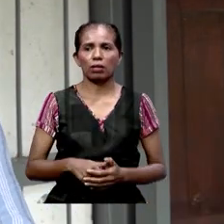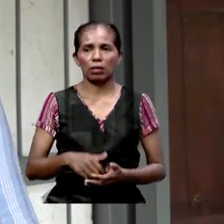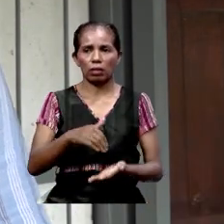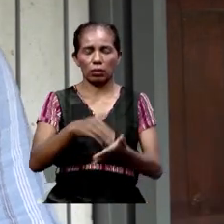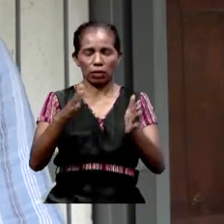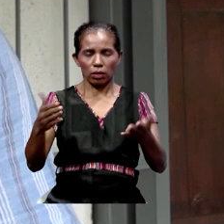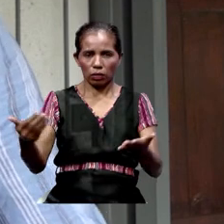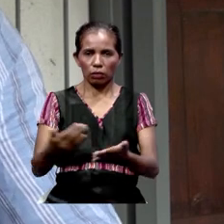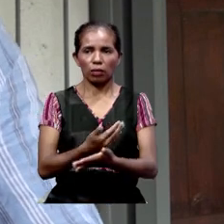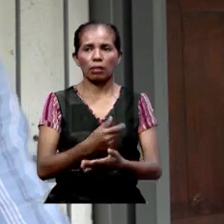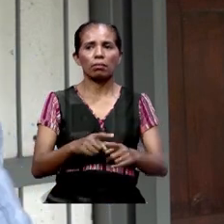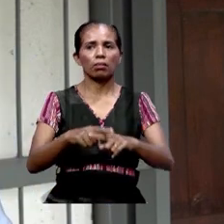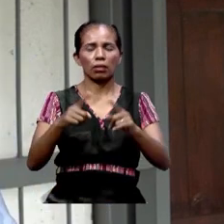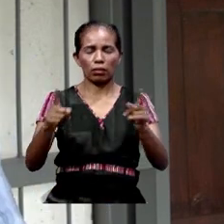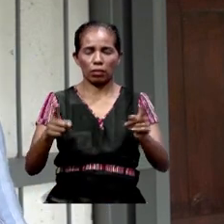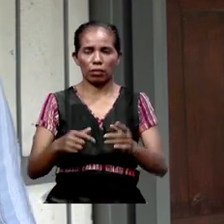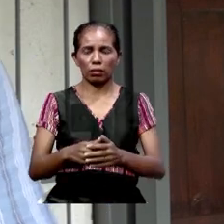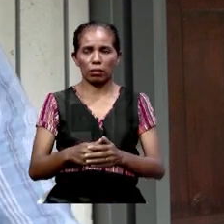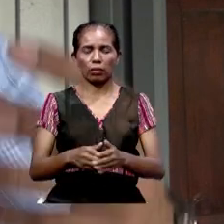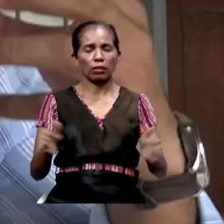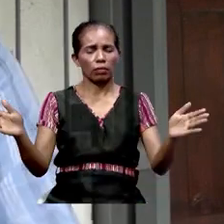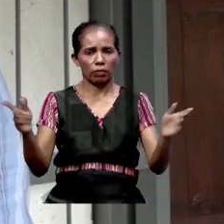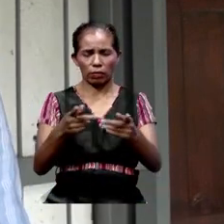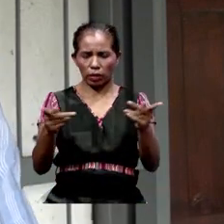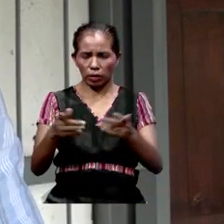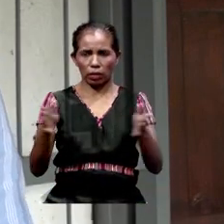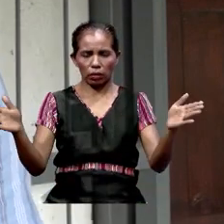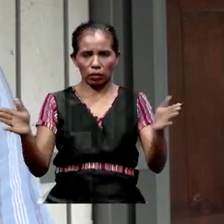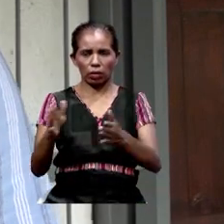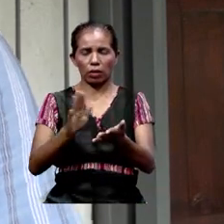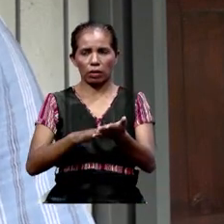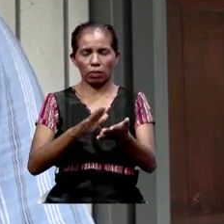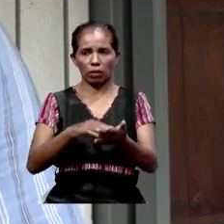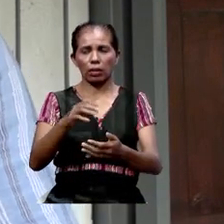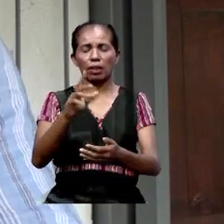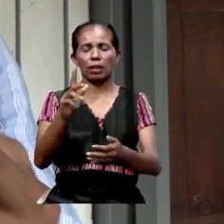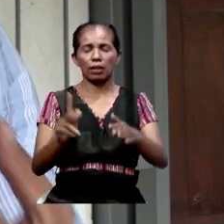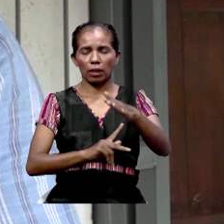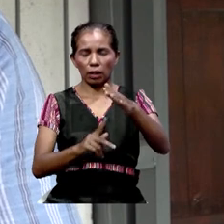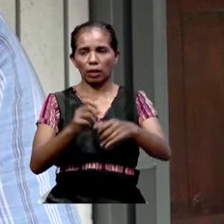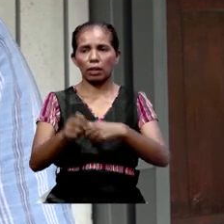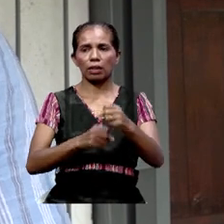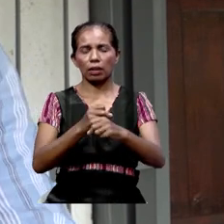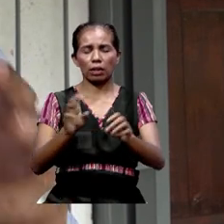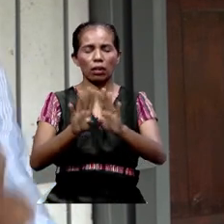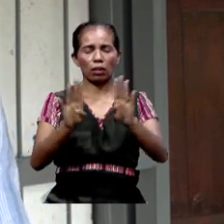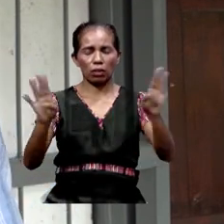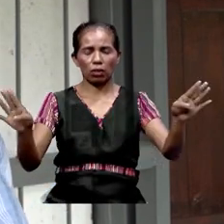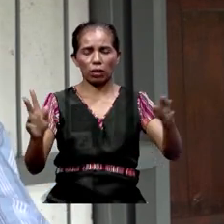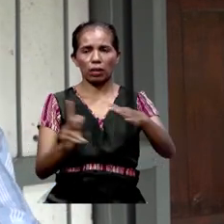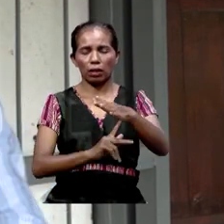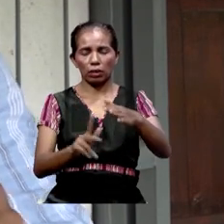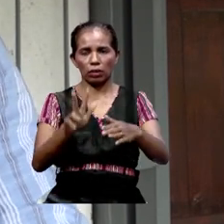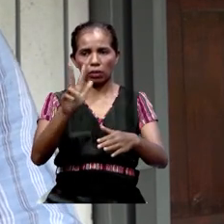foram. Mas bem, como espaço limitado, pré-escolar, tinha ainda nem, então logo que sala tolo. Então, sala ida